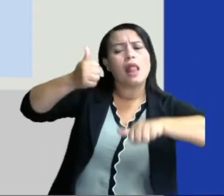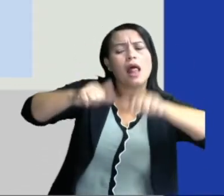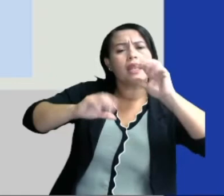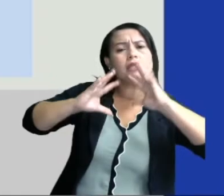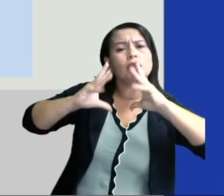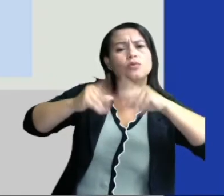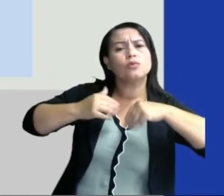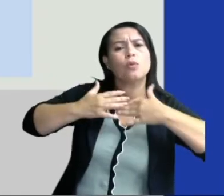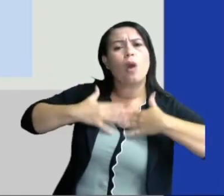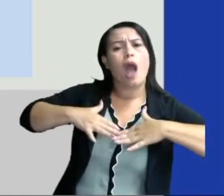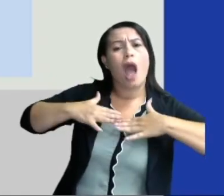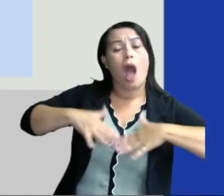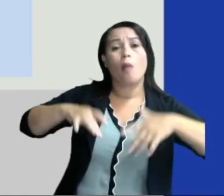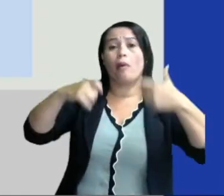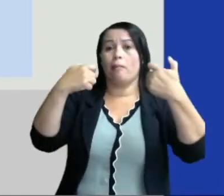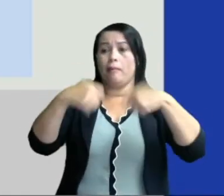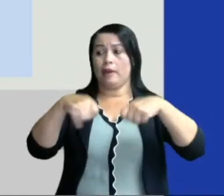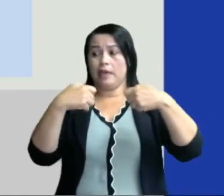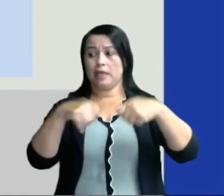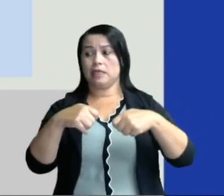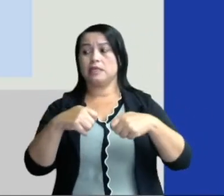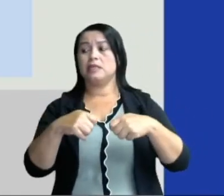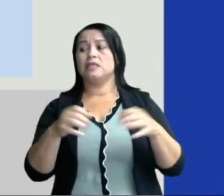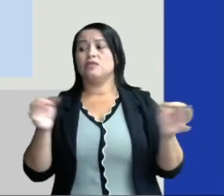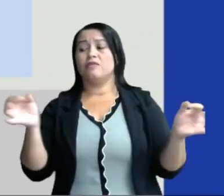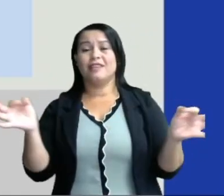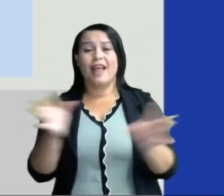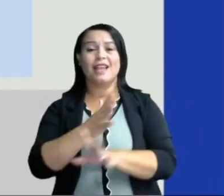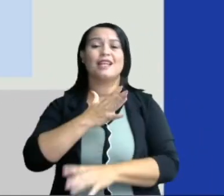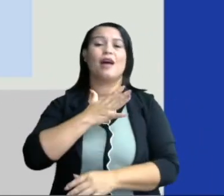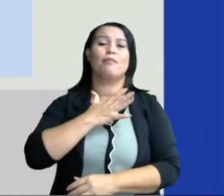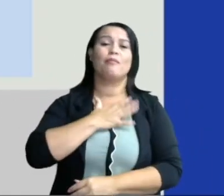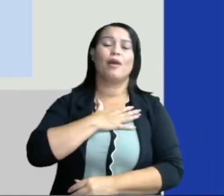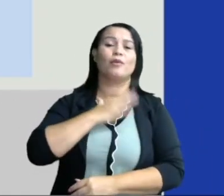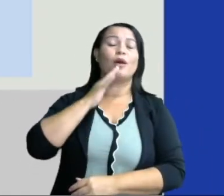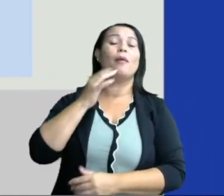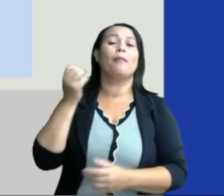calma. Preciso concretizar meus sonhos.